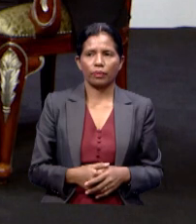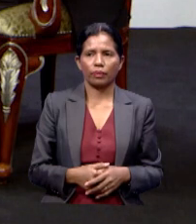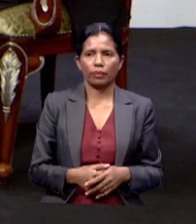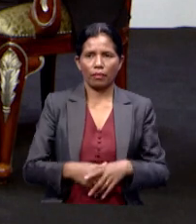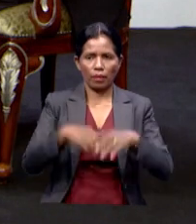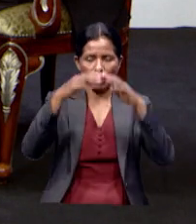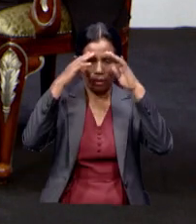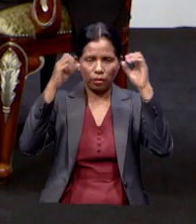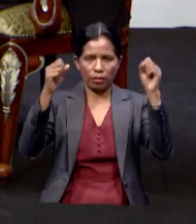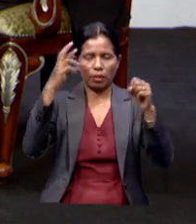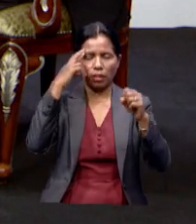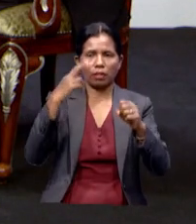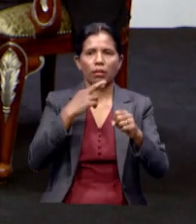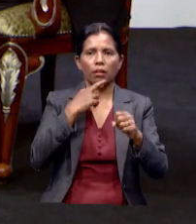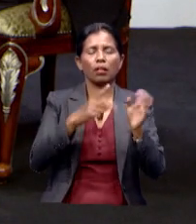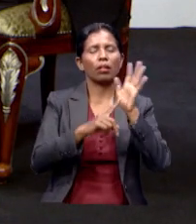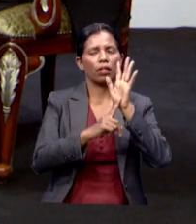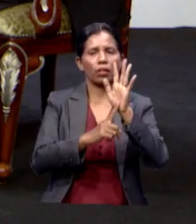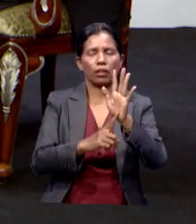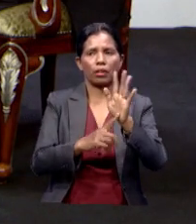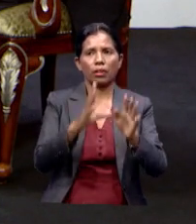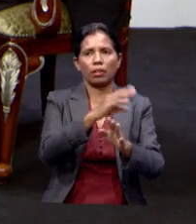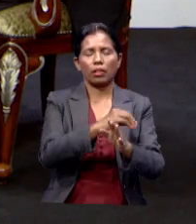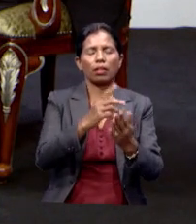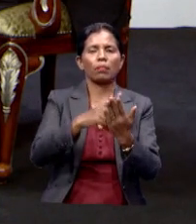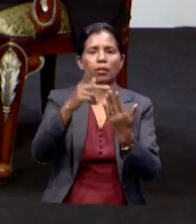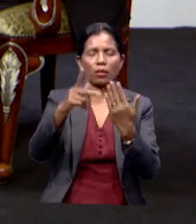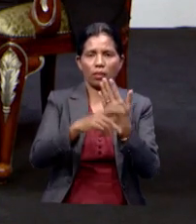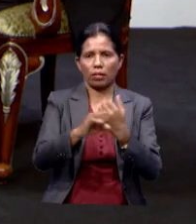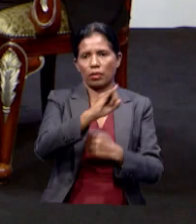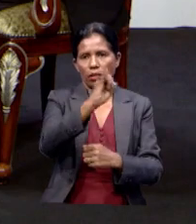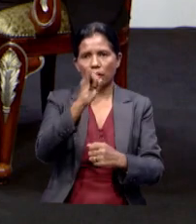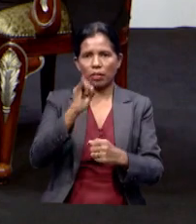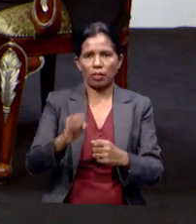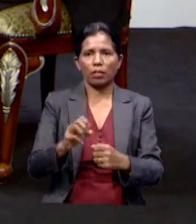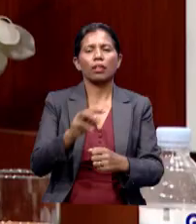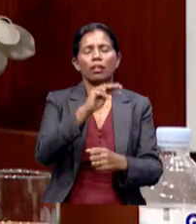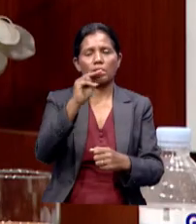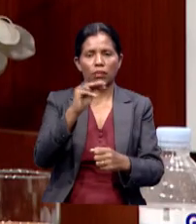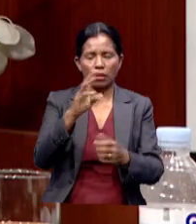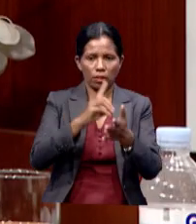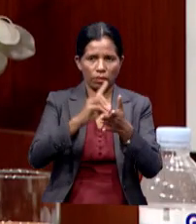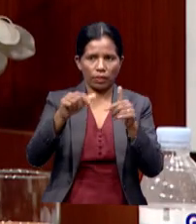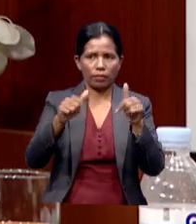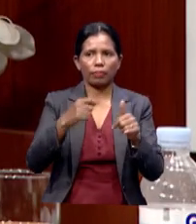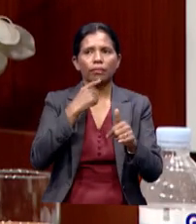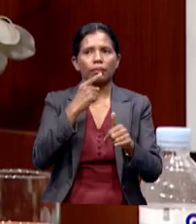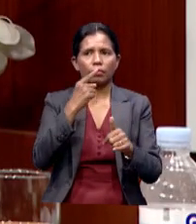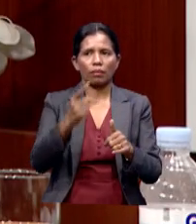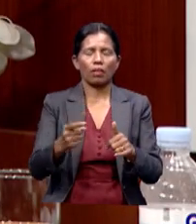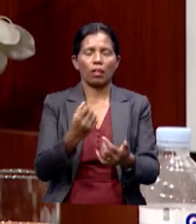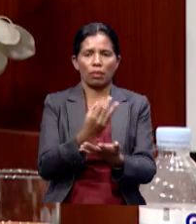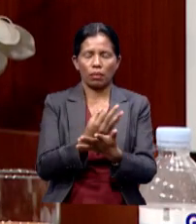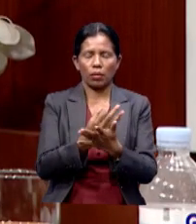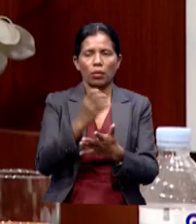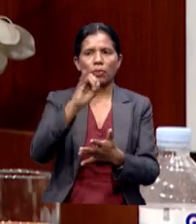Presidente da República, Jujera Mzorta, a tua declaração, né? E o programa Grande Entrevista, e a segunda semana, né? Se afastado a Teten, Orçamento